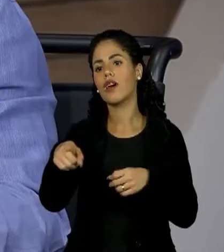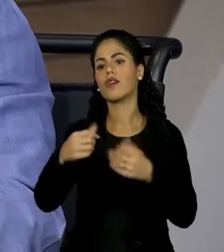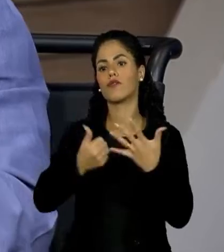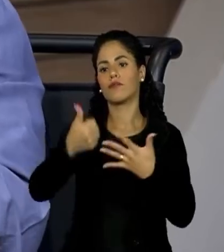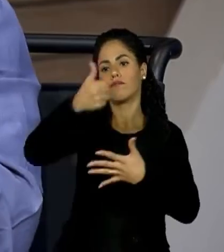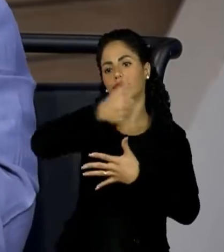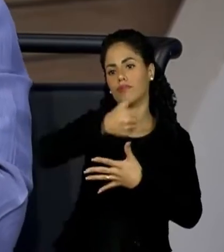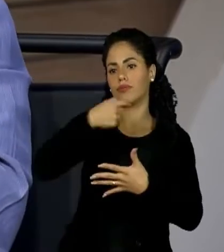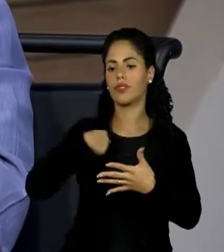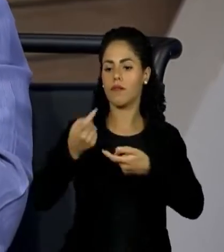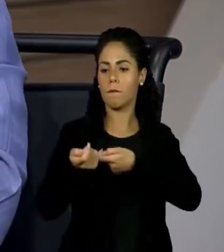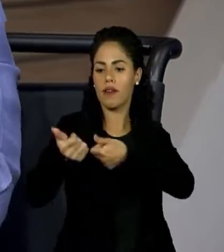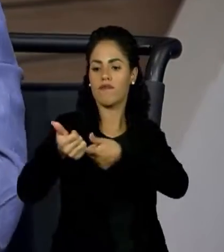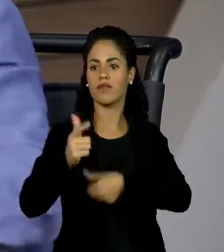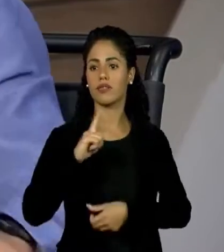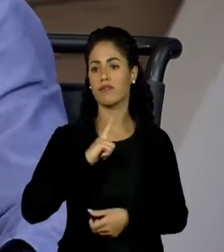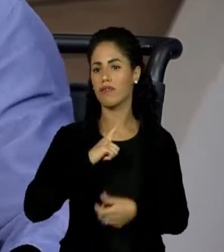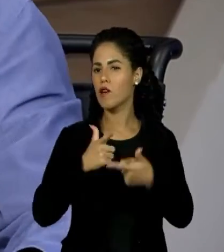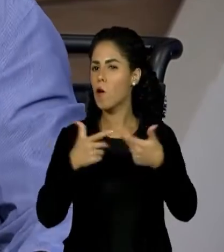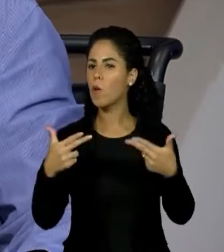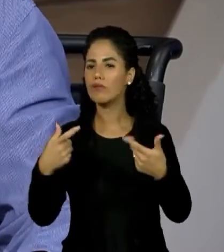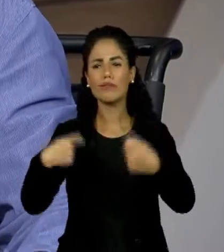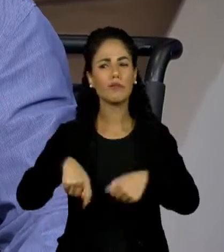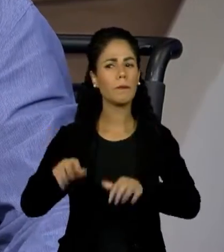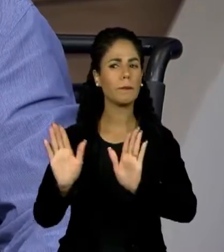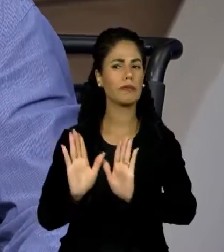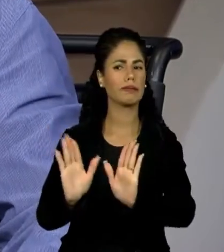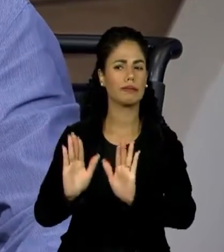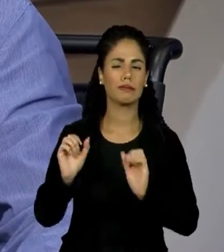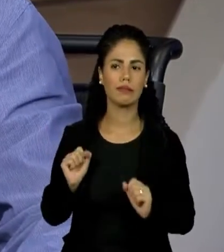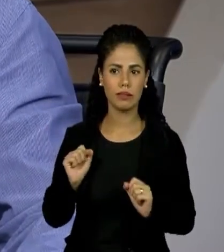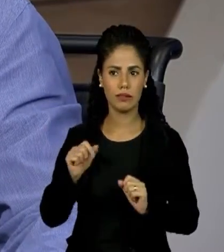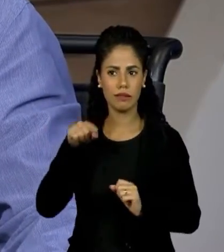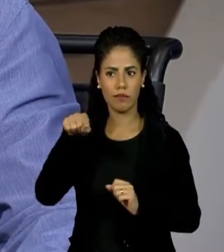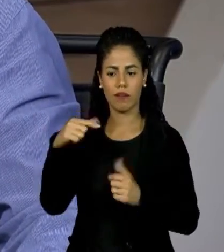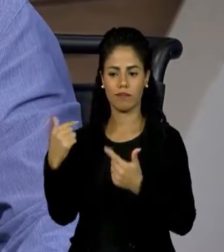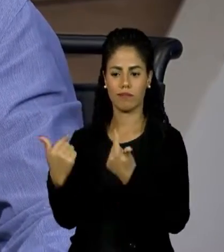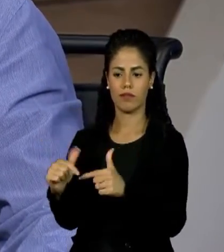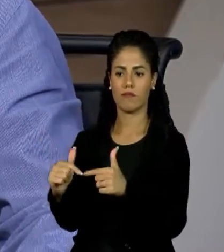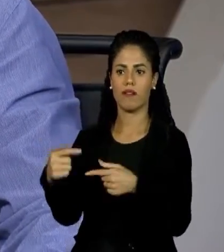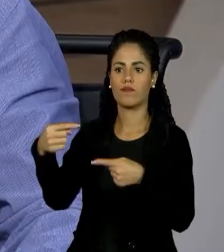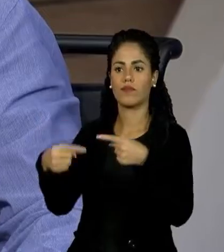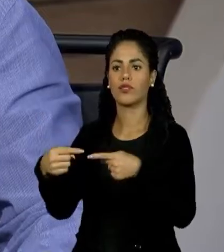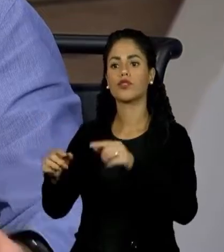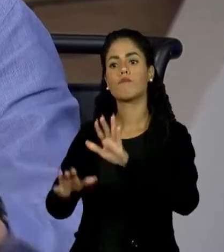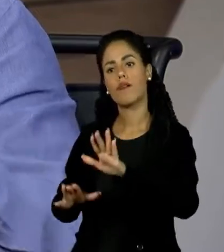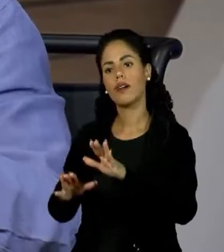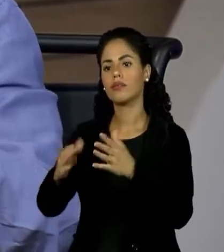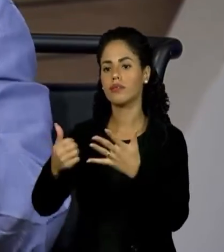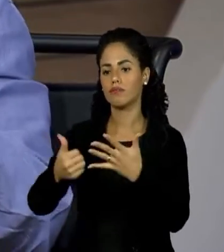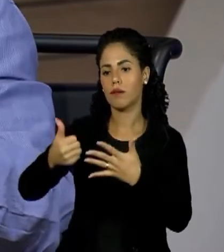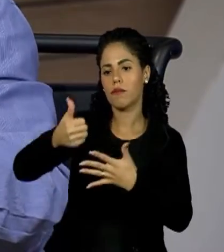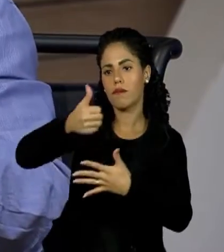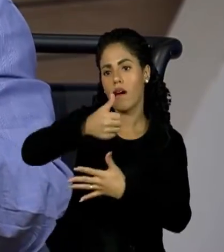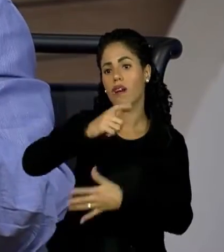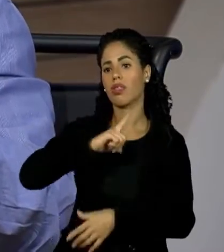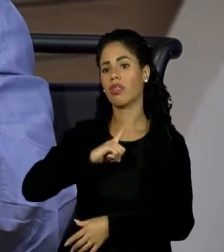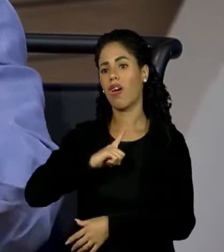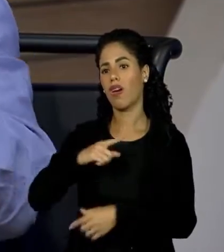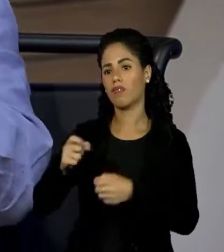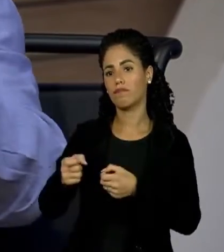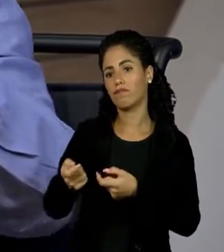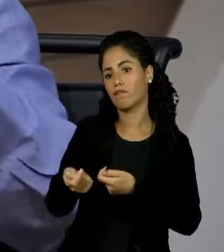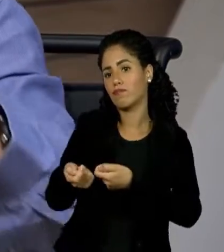privilégios, eventualmente, de coisas que não são necessárias para o exercício da atividade profissional, mas que acabam entrando como se a gente estivesse ainda numa